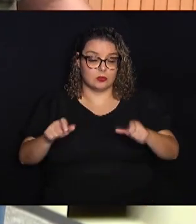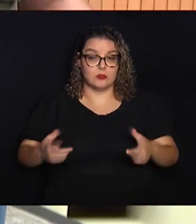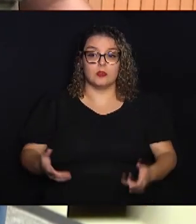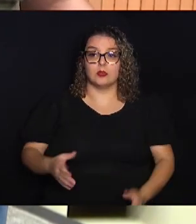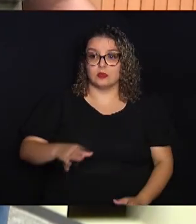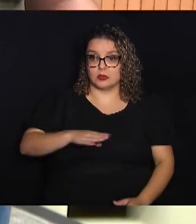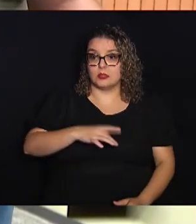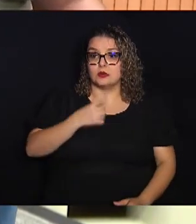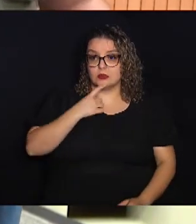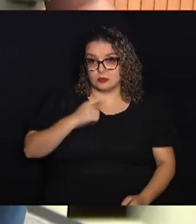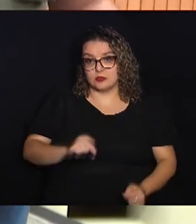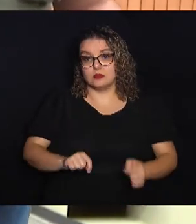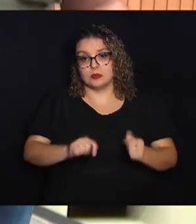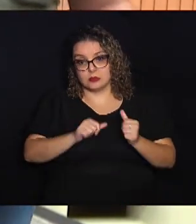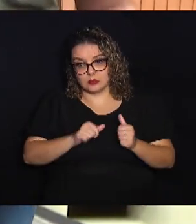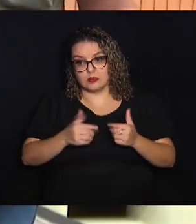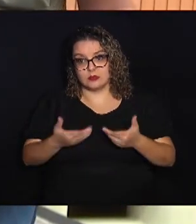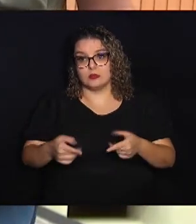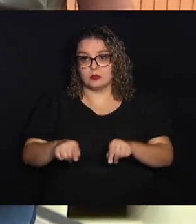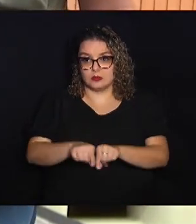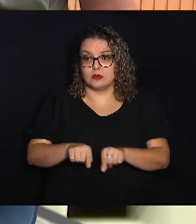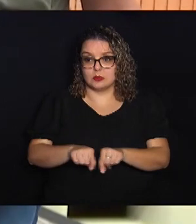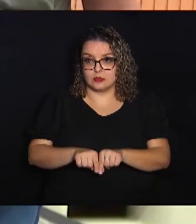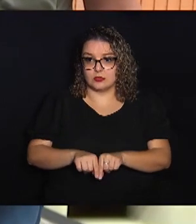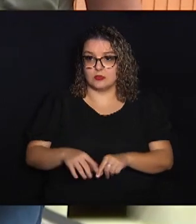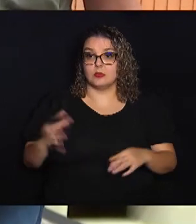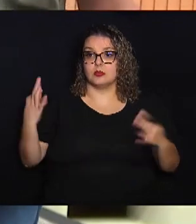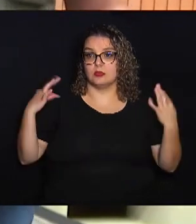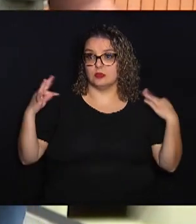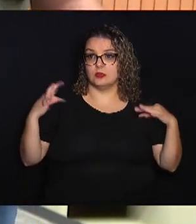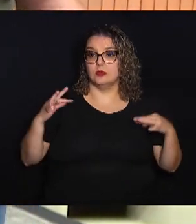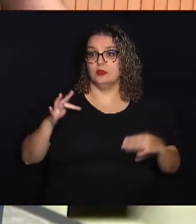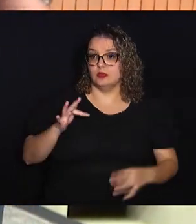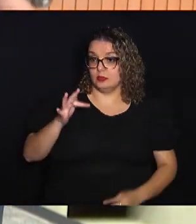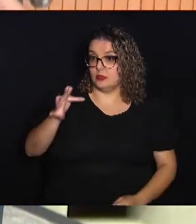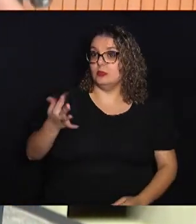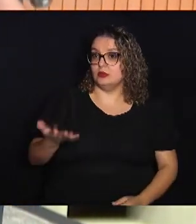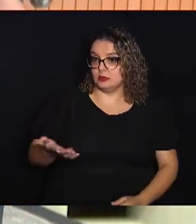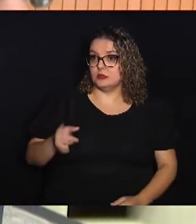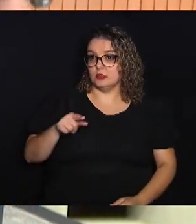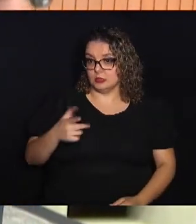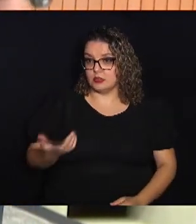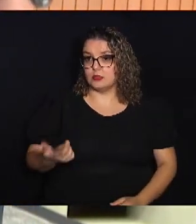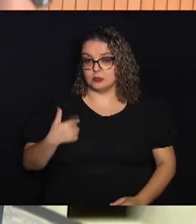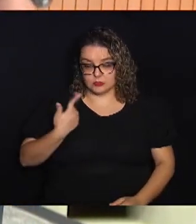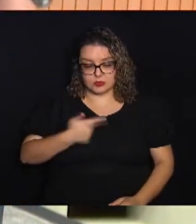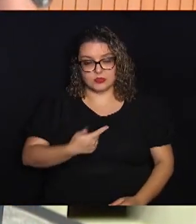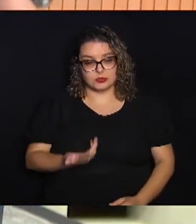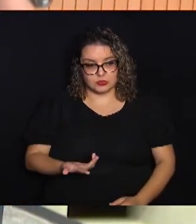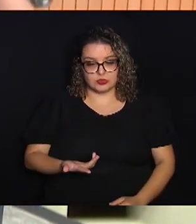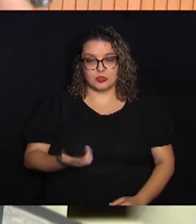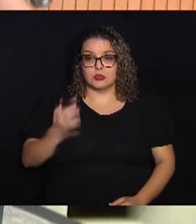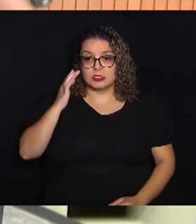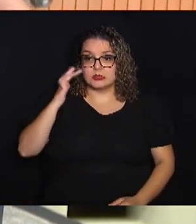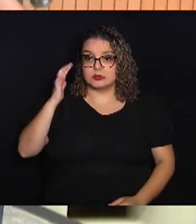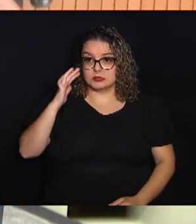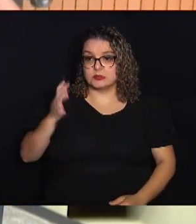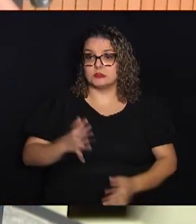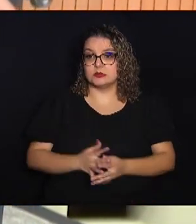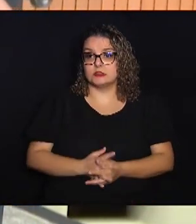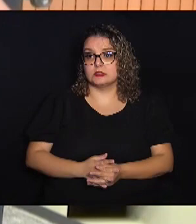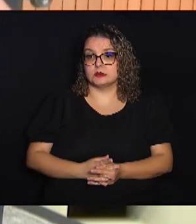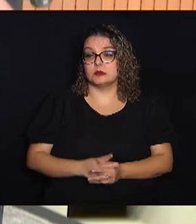ser beneficiado com isso também, e o turismo, né, o futurismo. Então, é isso aí que a gente imagina que